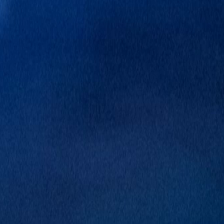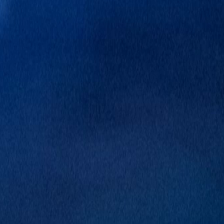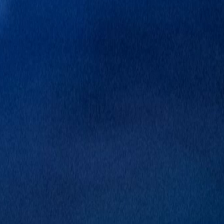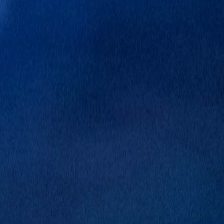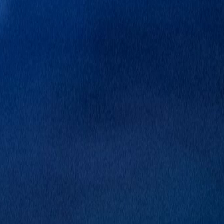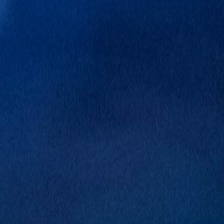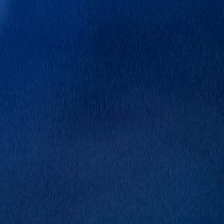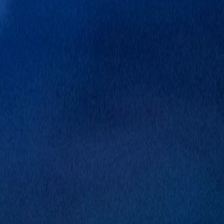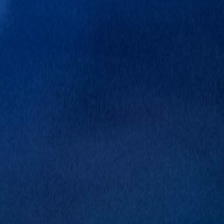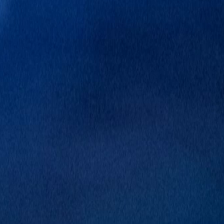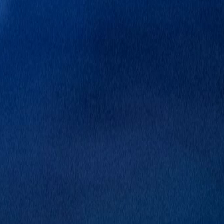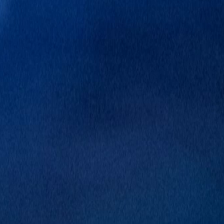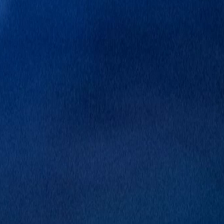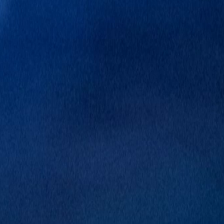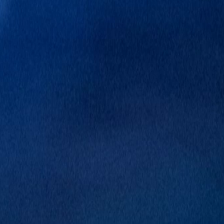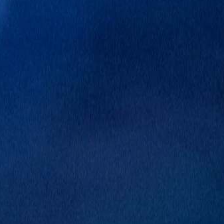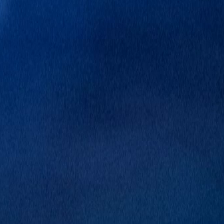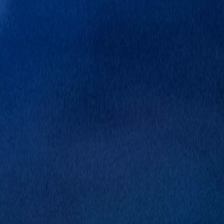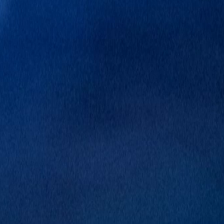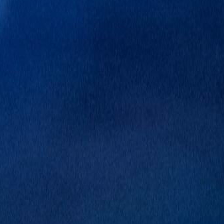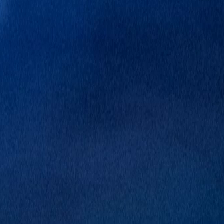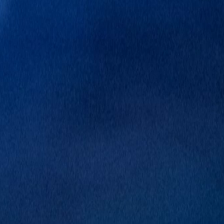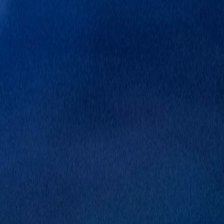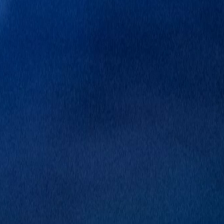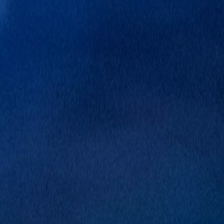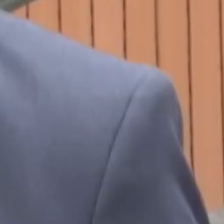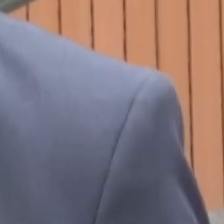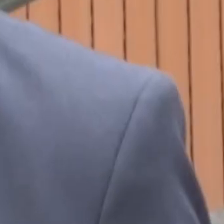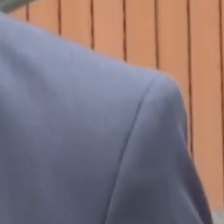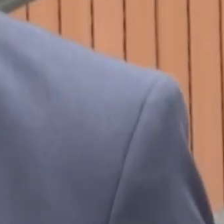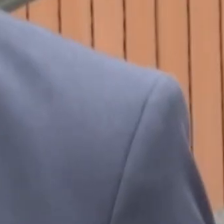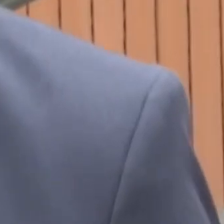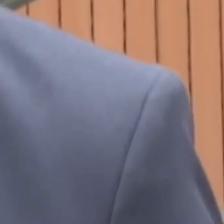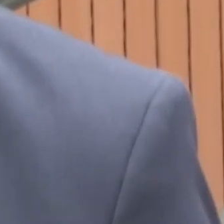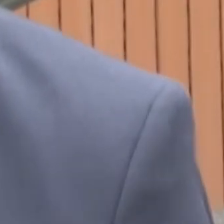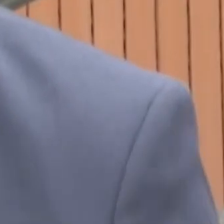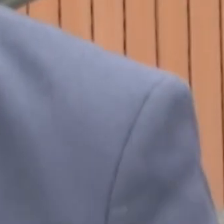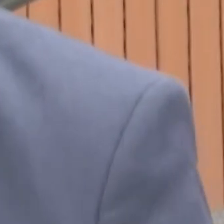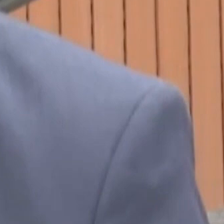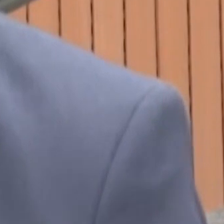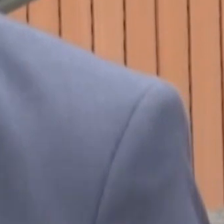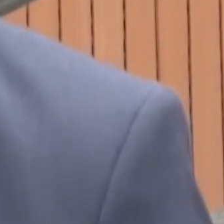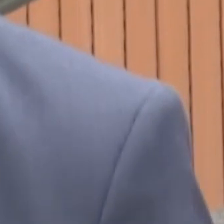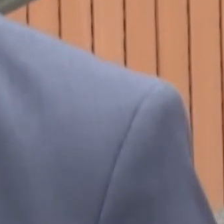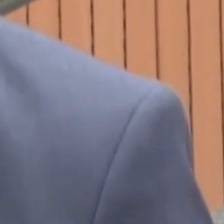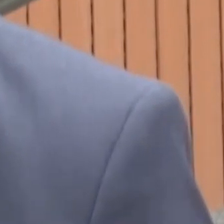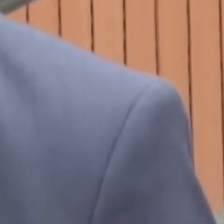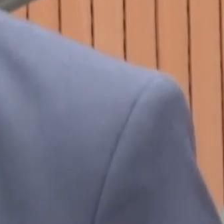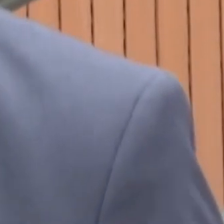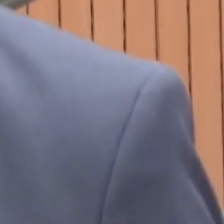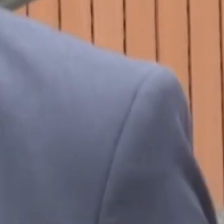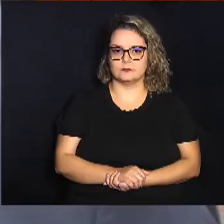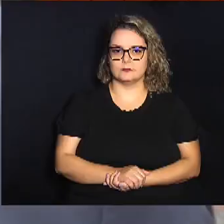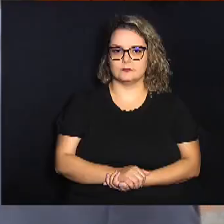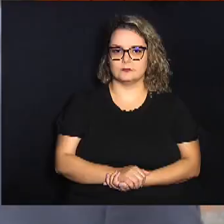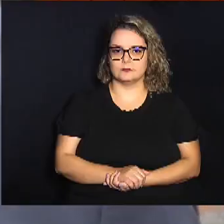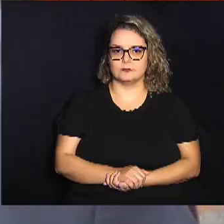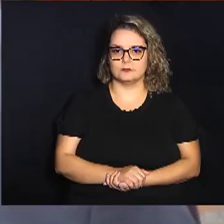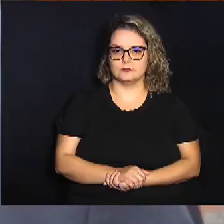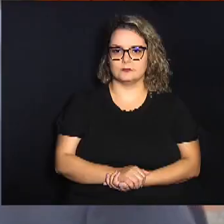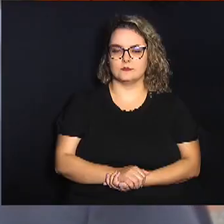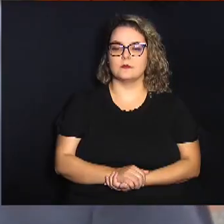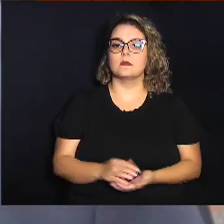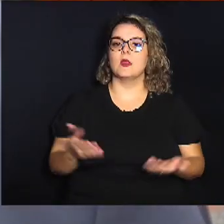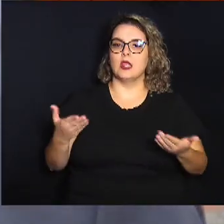28 de março quando foi sancionada pelo prefeito Dário Saad Quando foi o meu primeiro projeto que apresentei em 2017 mas agora